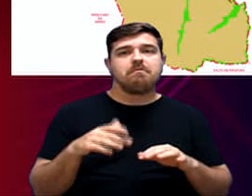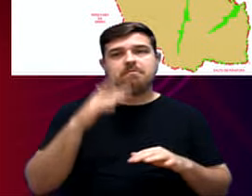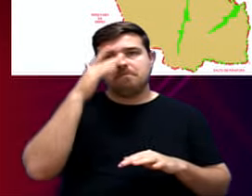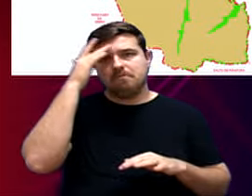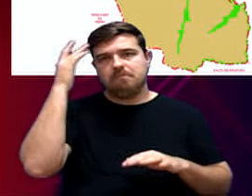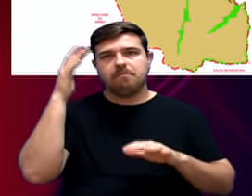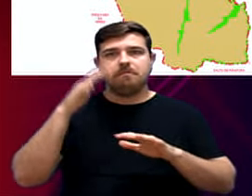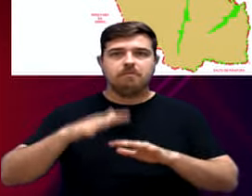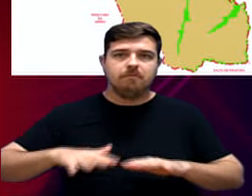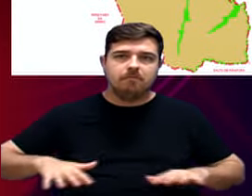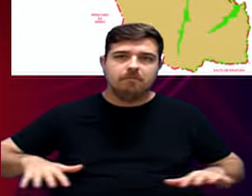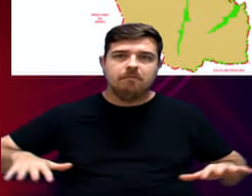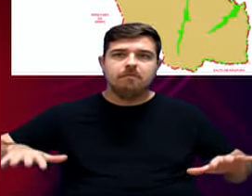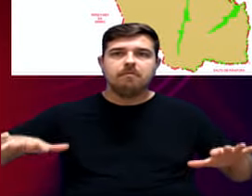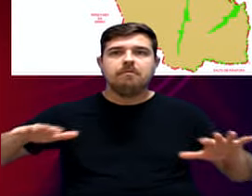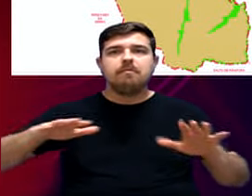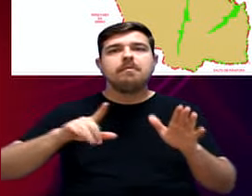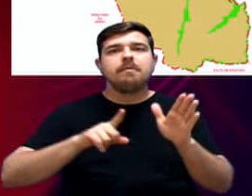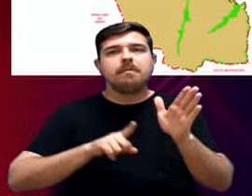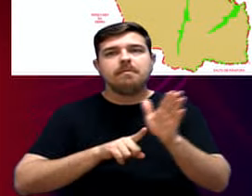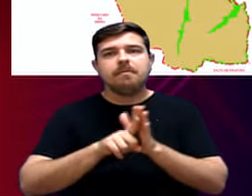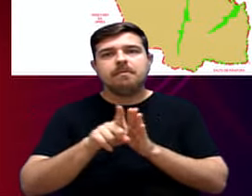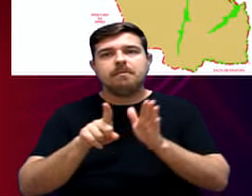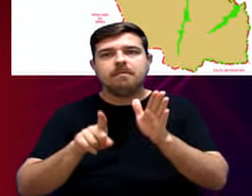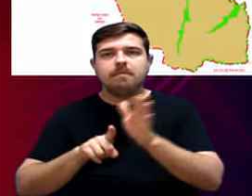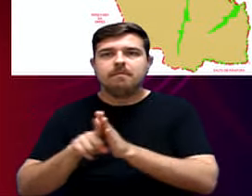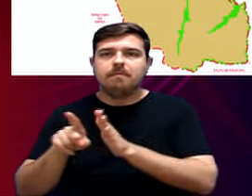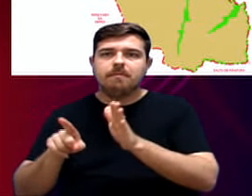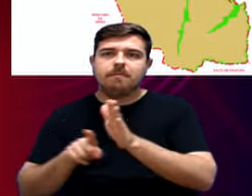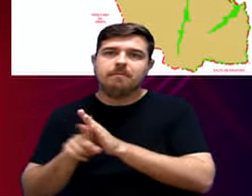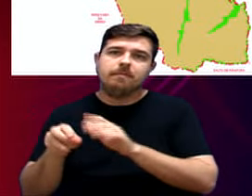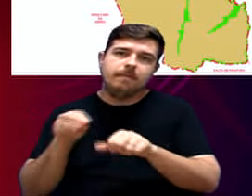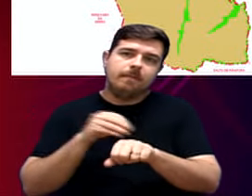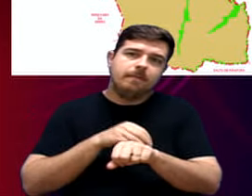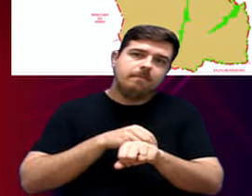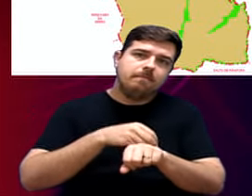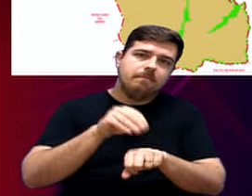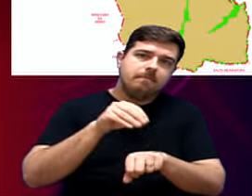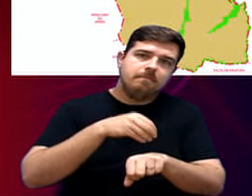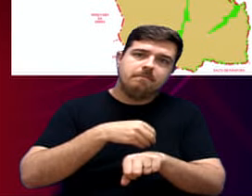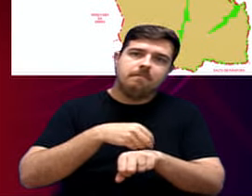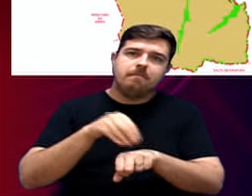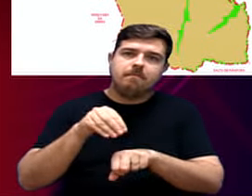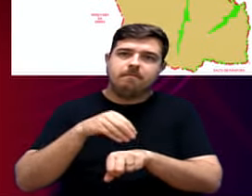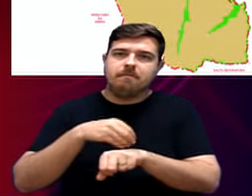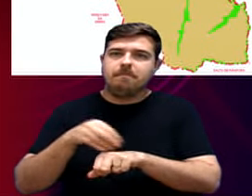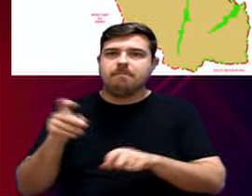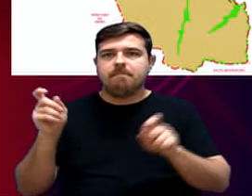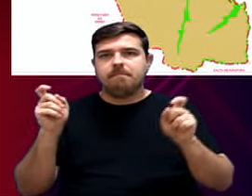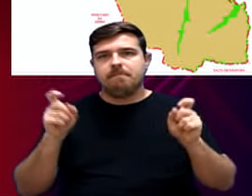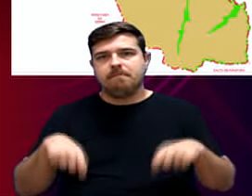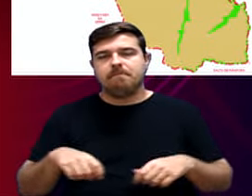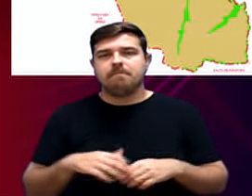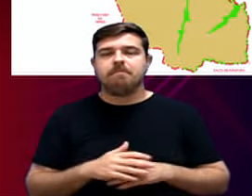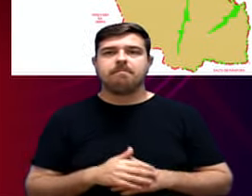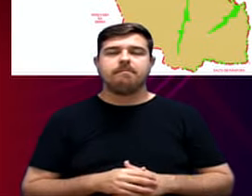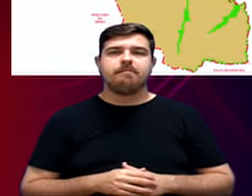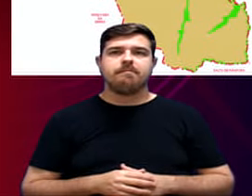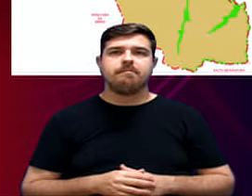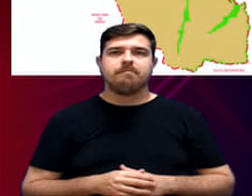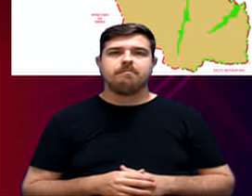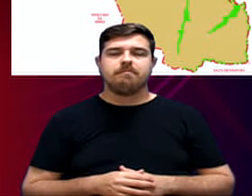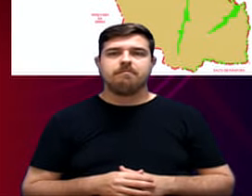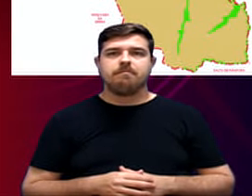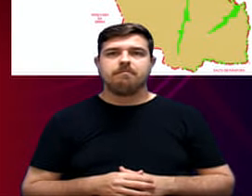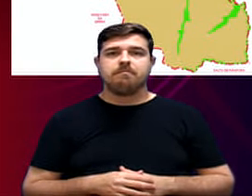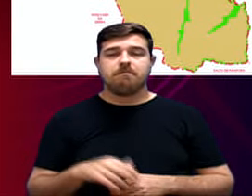para para sugestões questões e já parte para para um debate a